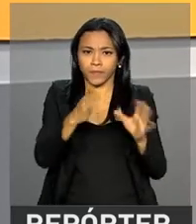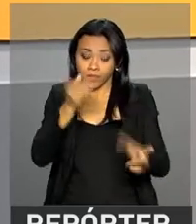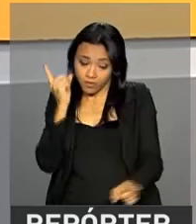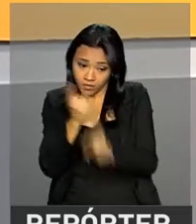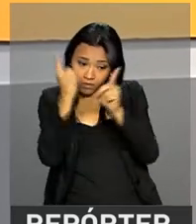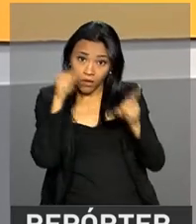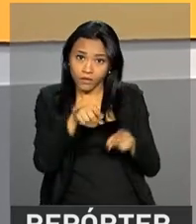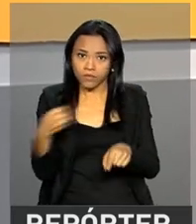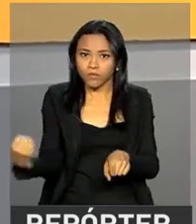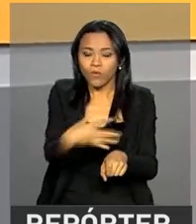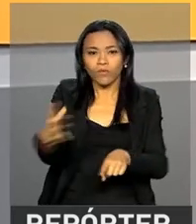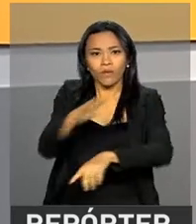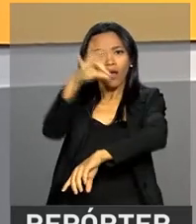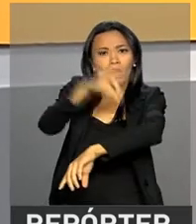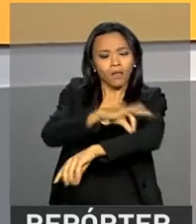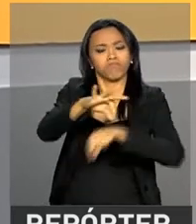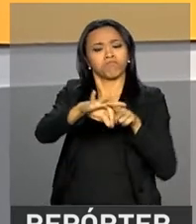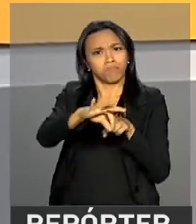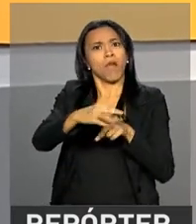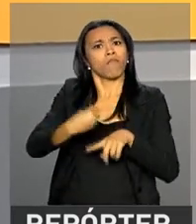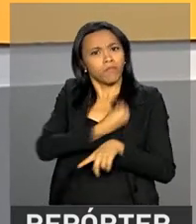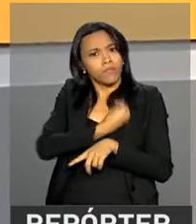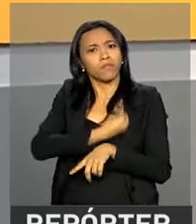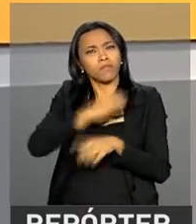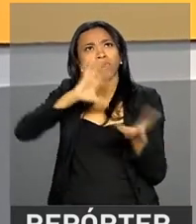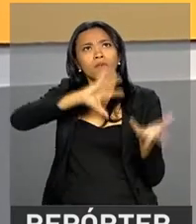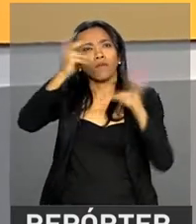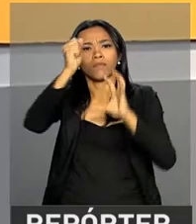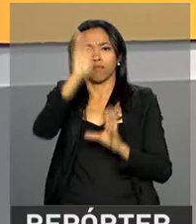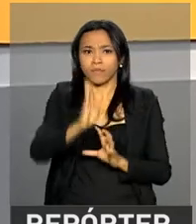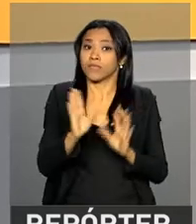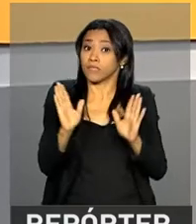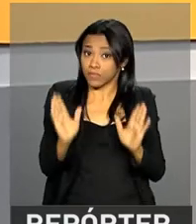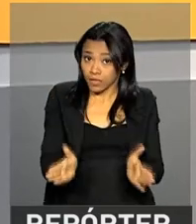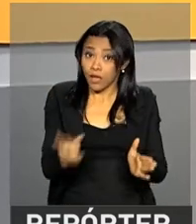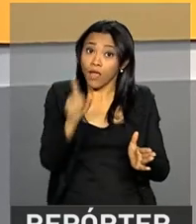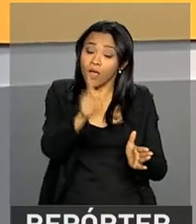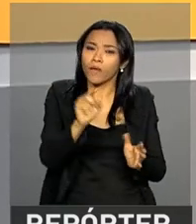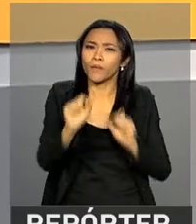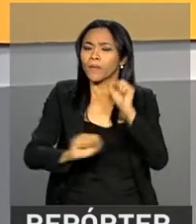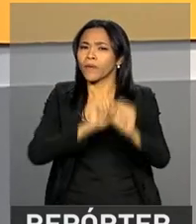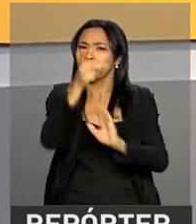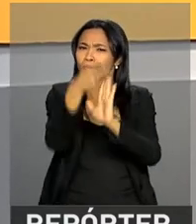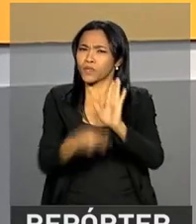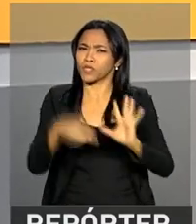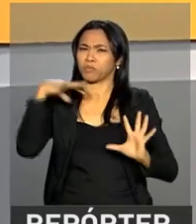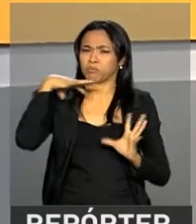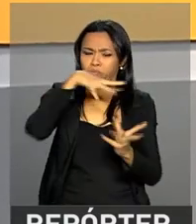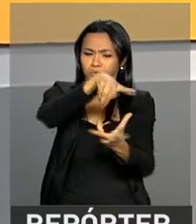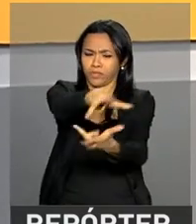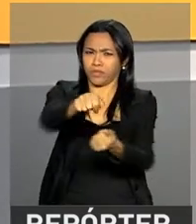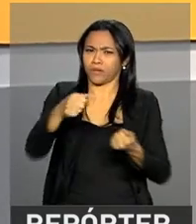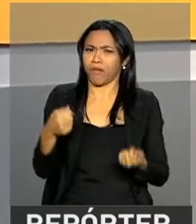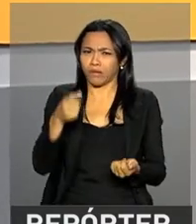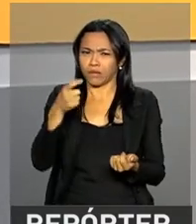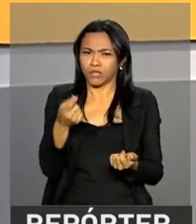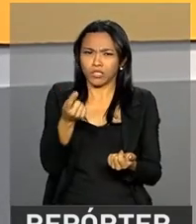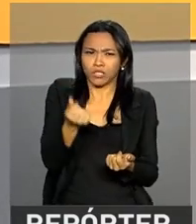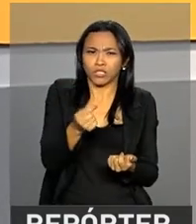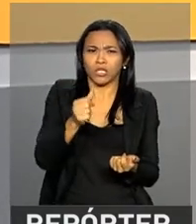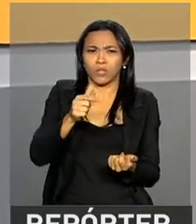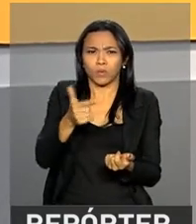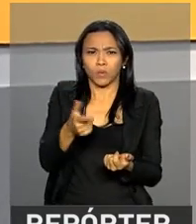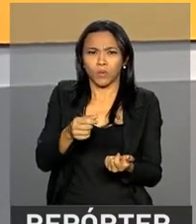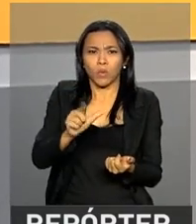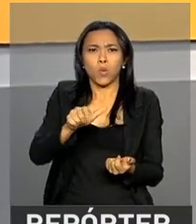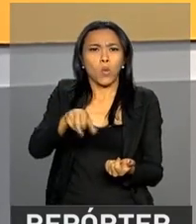esse novo mosquito ele sobrevive no clima do brasil a iniciativa é parte de um projeto mundial sem fins lucrativos e é